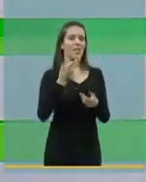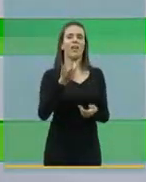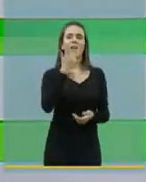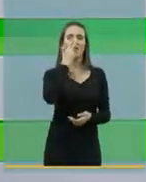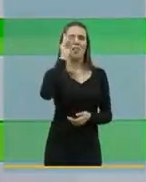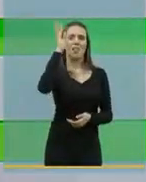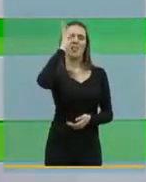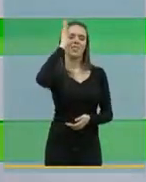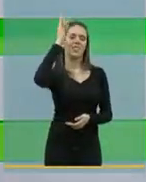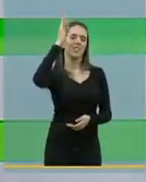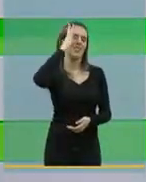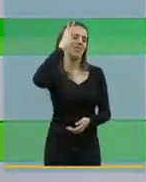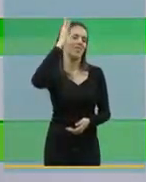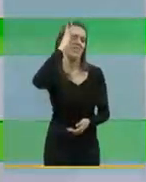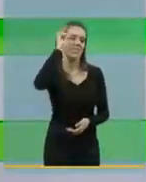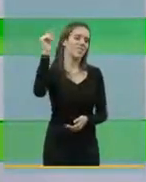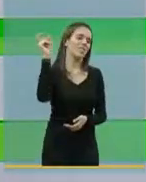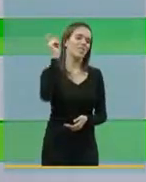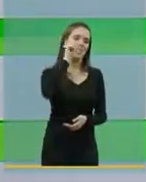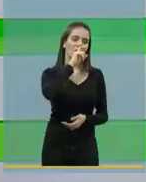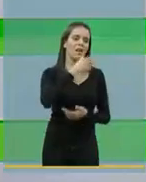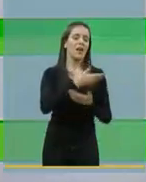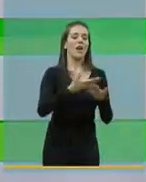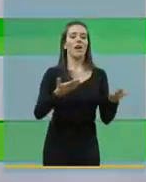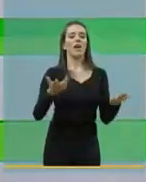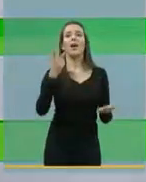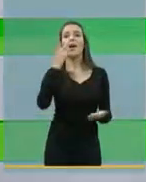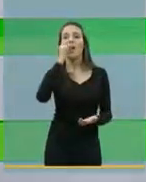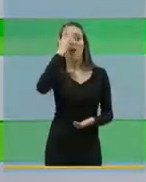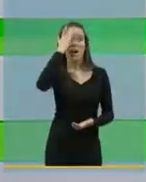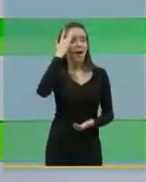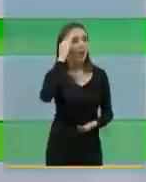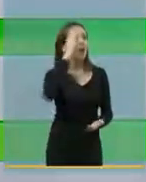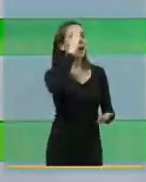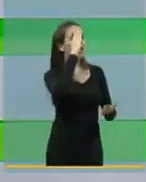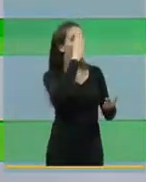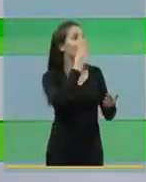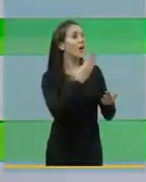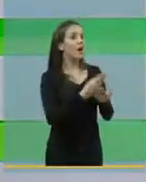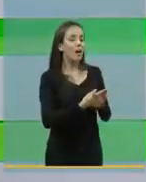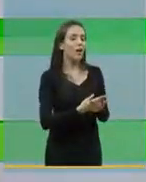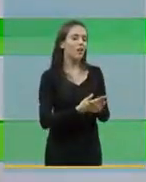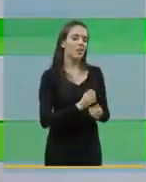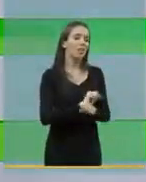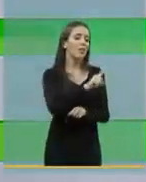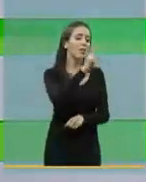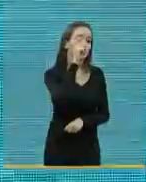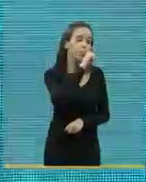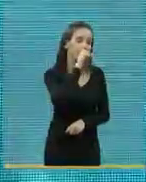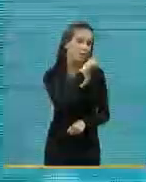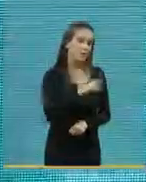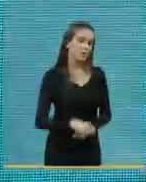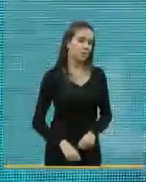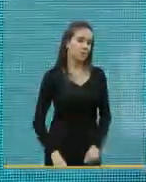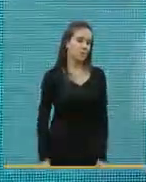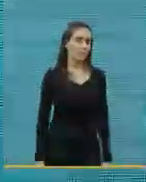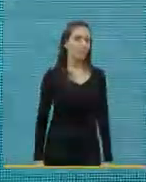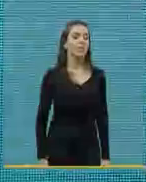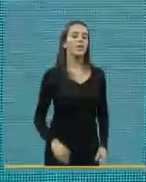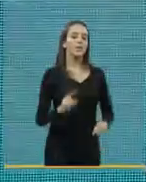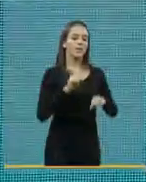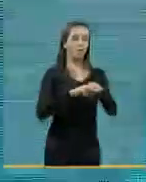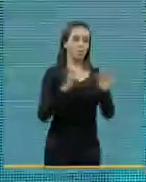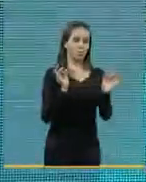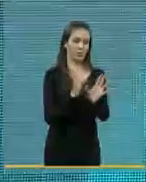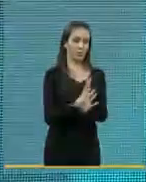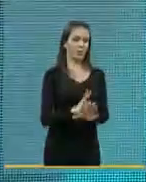ficção seja o da geração de falsa expectativa é o discurso da mentira tem esgotado agora